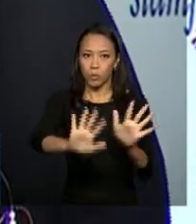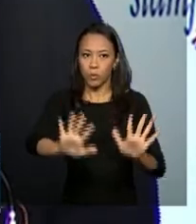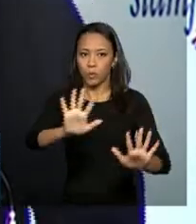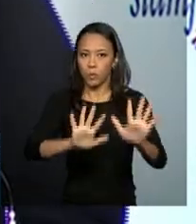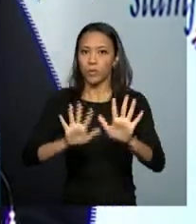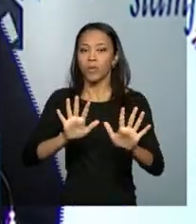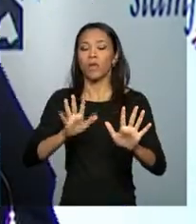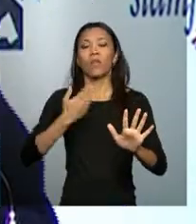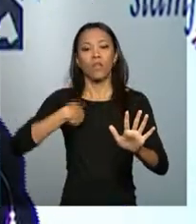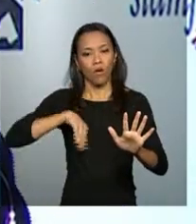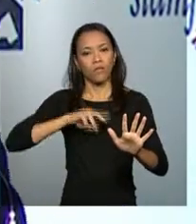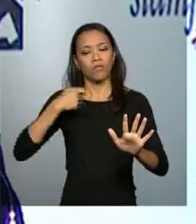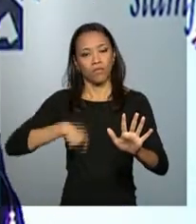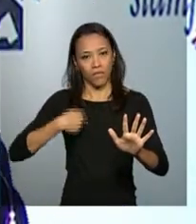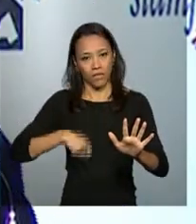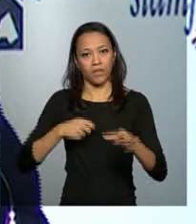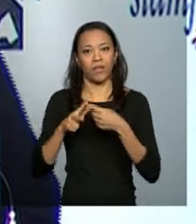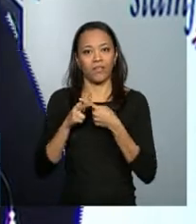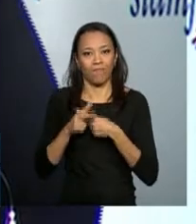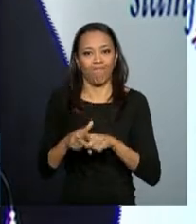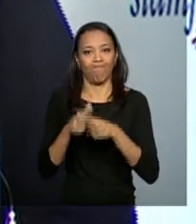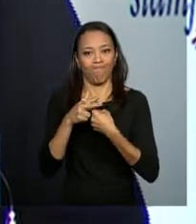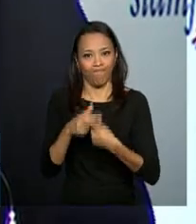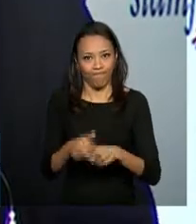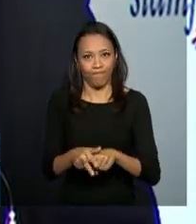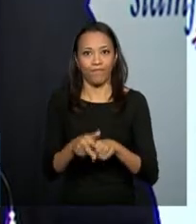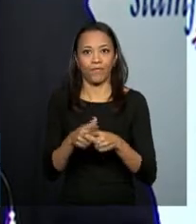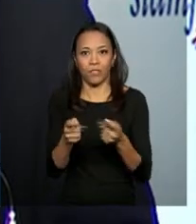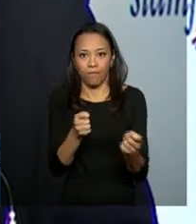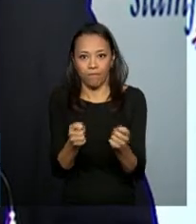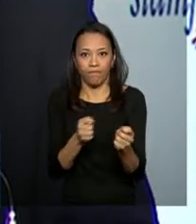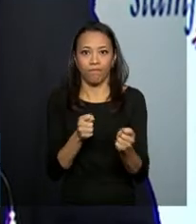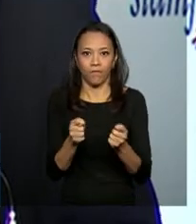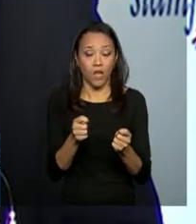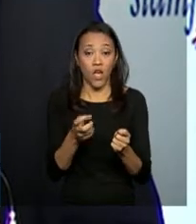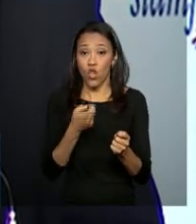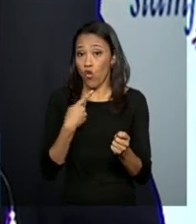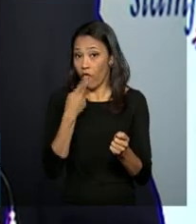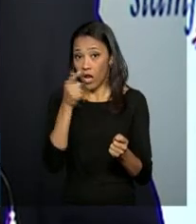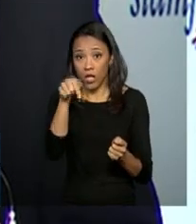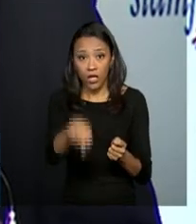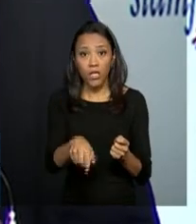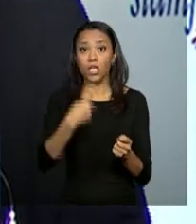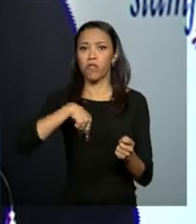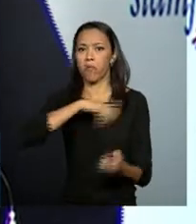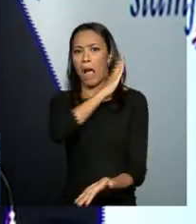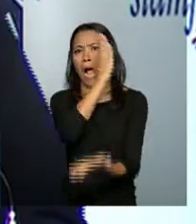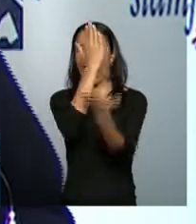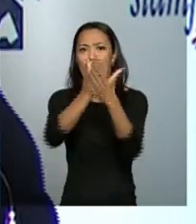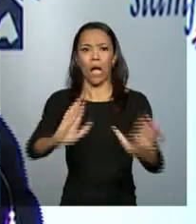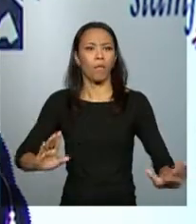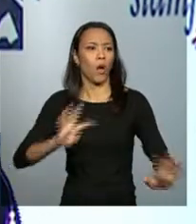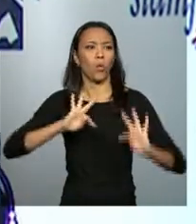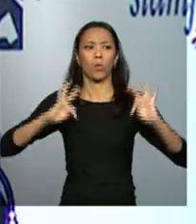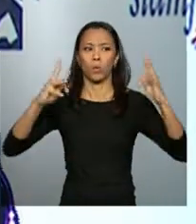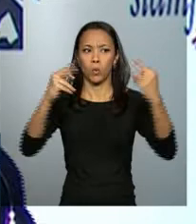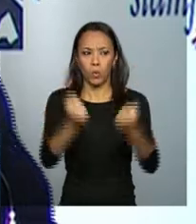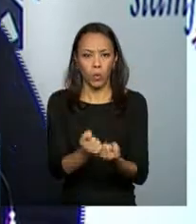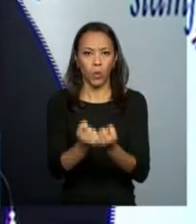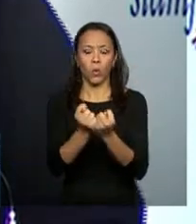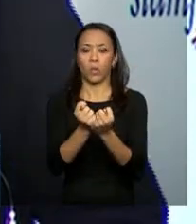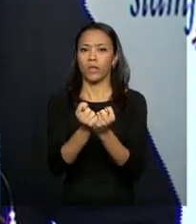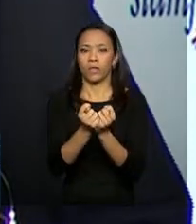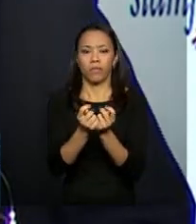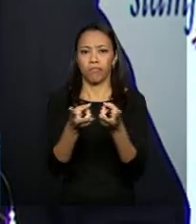Nós vamos ter de ajustar. Eu não estou aqui dizendo que nós vamos acabar com toda a concepção política.